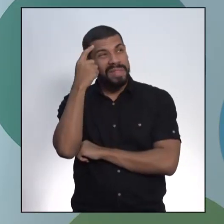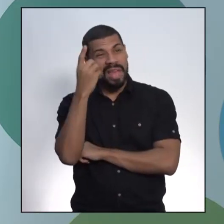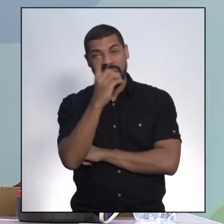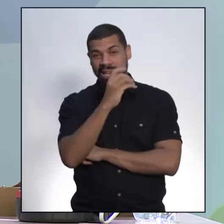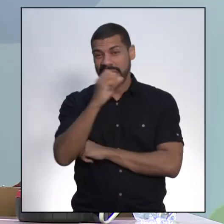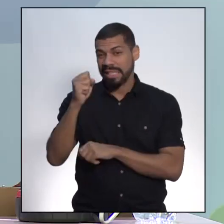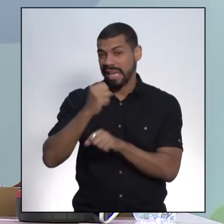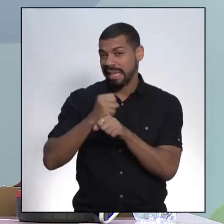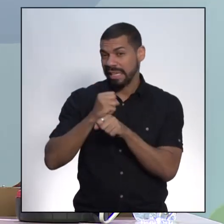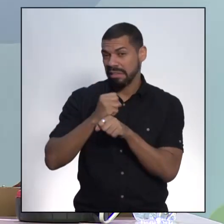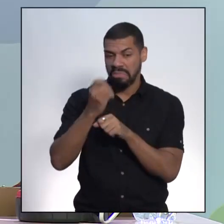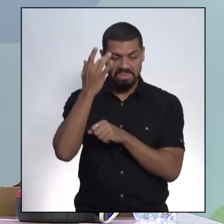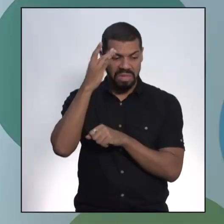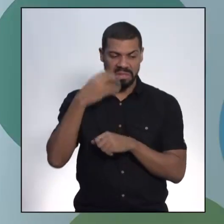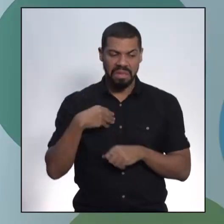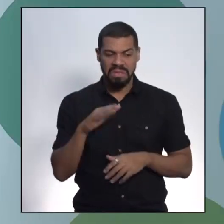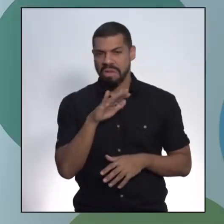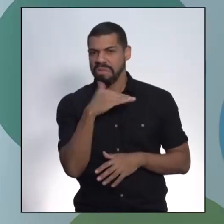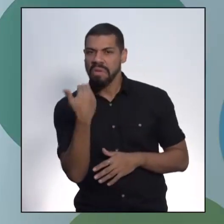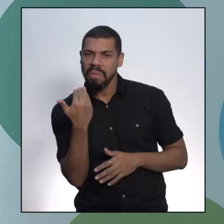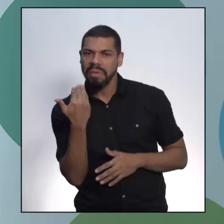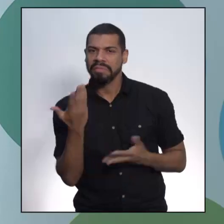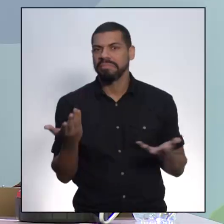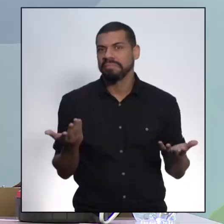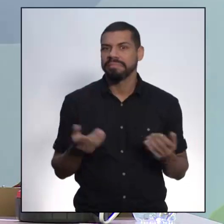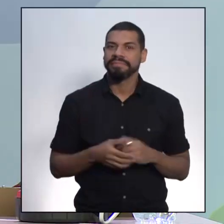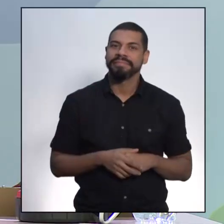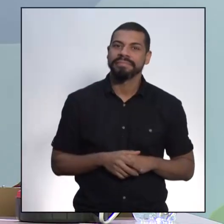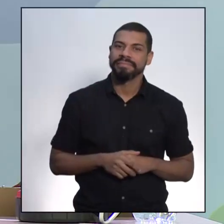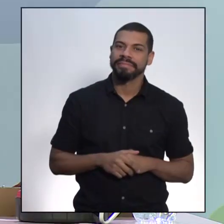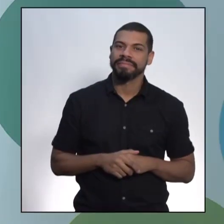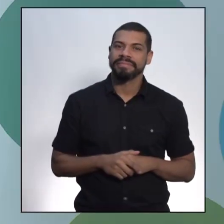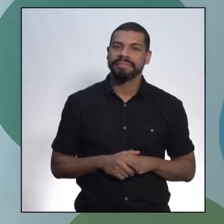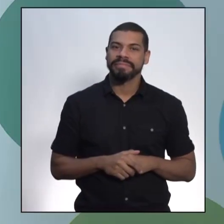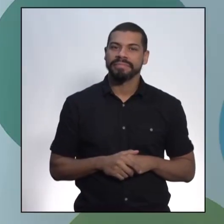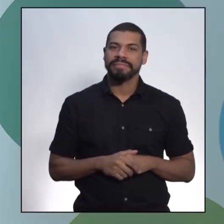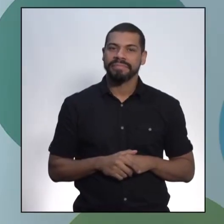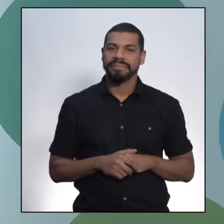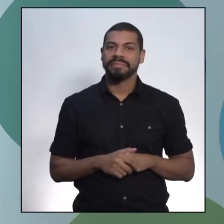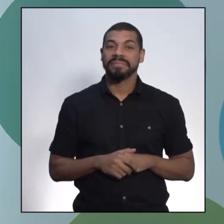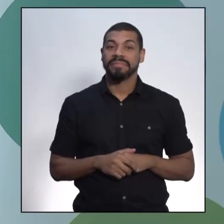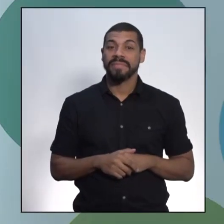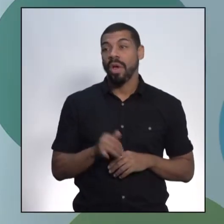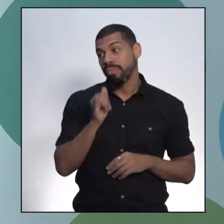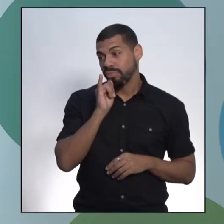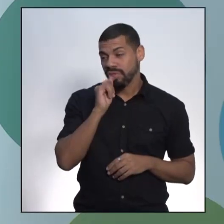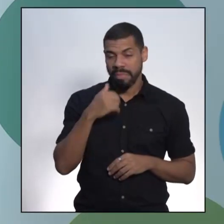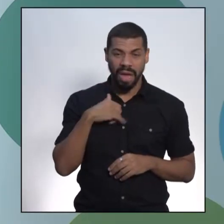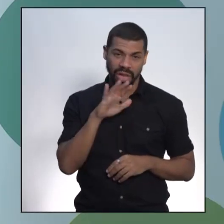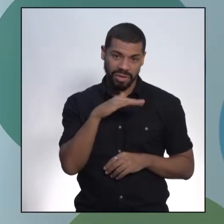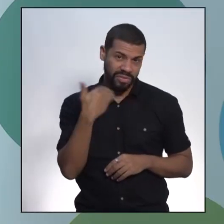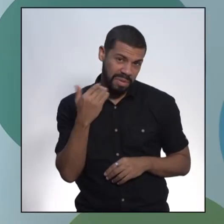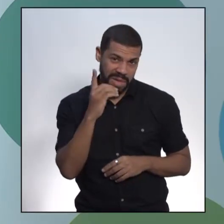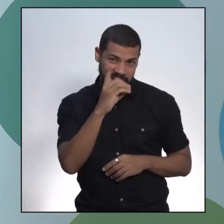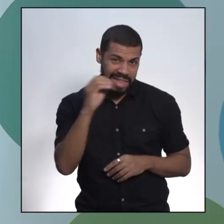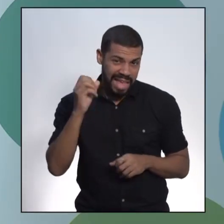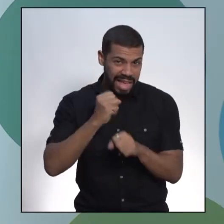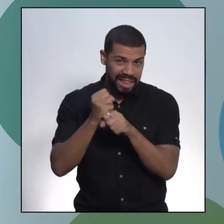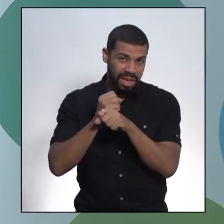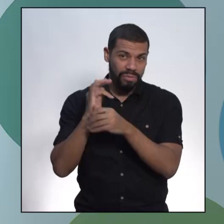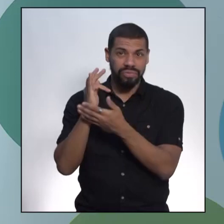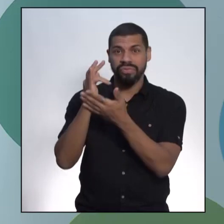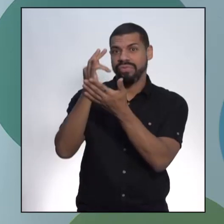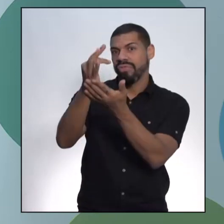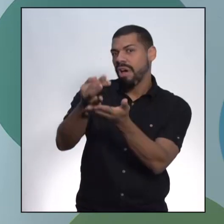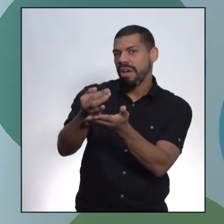né? A gente não vai. Estar. Daqui a 100 anos, eu acho que eu não vou estar aqui. Não é porque a gente não vai estar aqui daqui a 100 anos que a gente